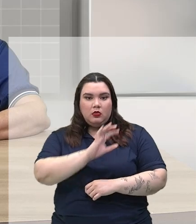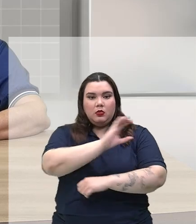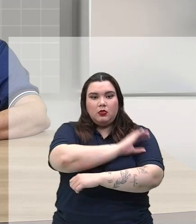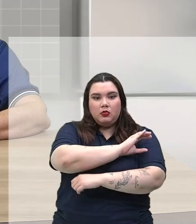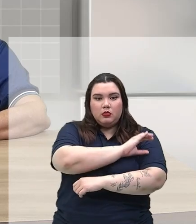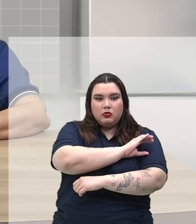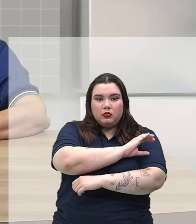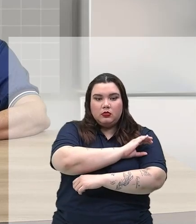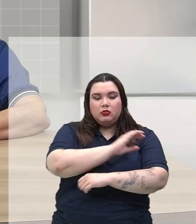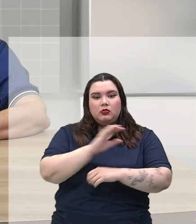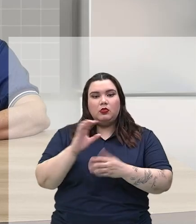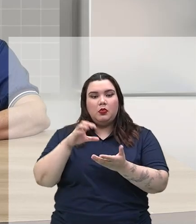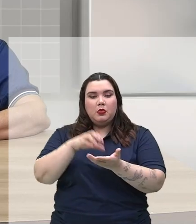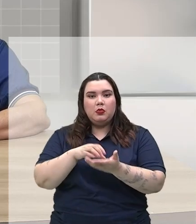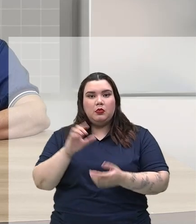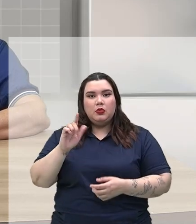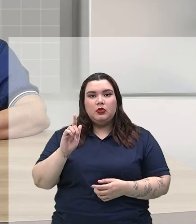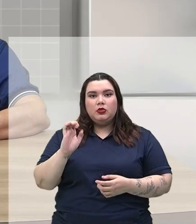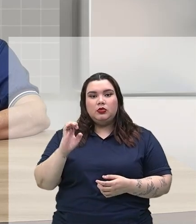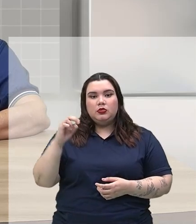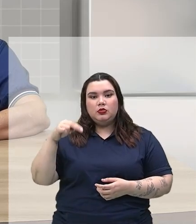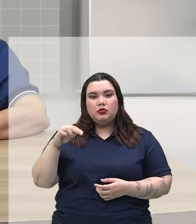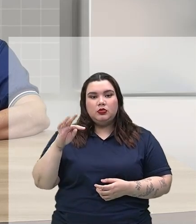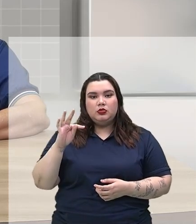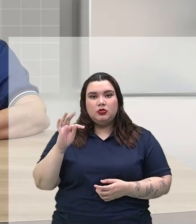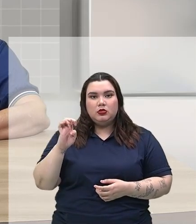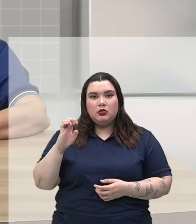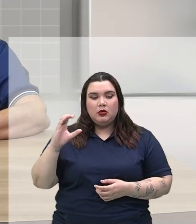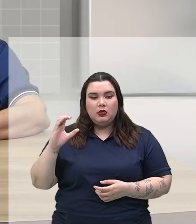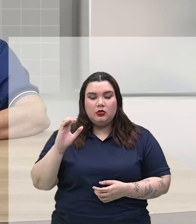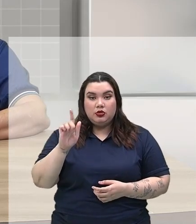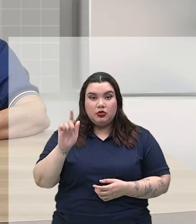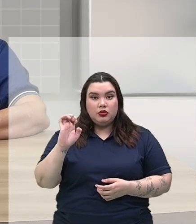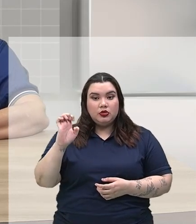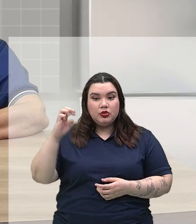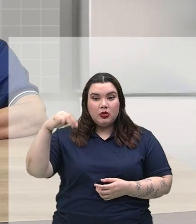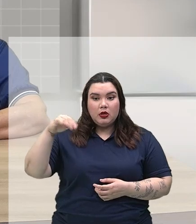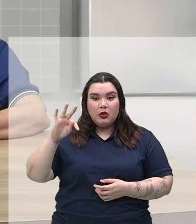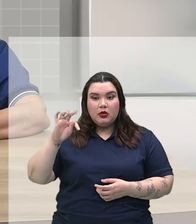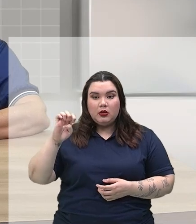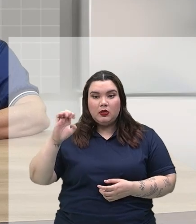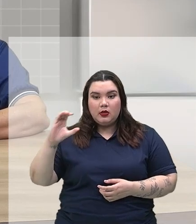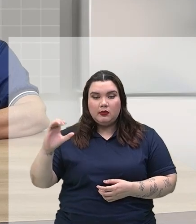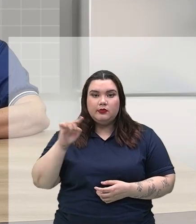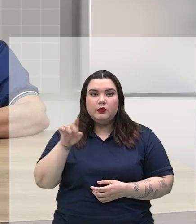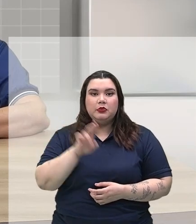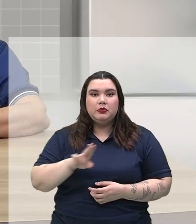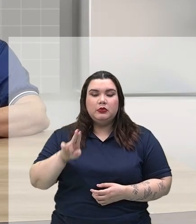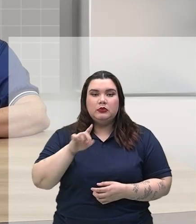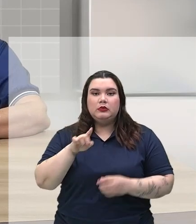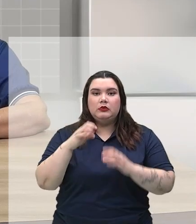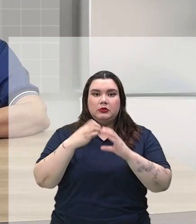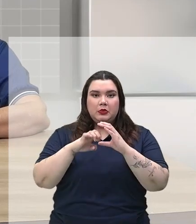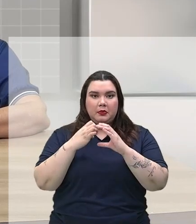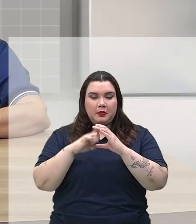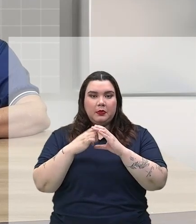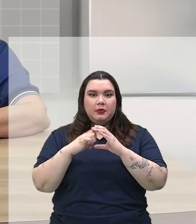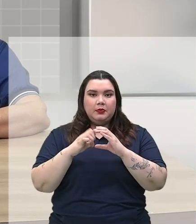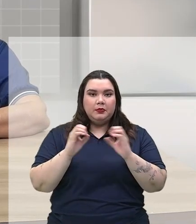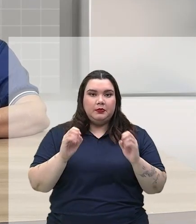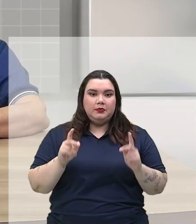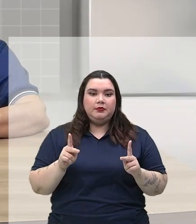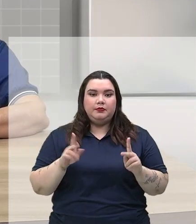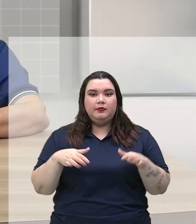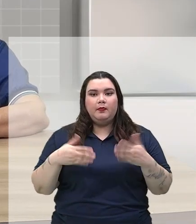coordenação, a própria Gentec. Quando vocês precisarem mandar um e-mail para a Gentec, você vai estar utilizando esse e-mail aí institucional de professor de vocês.